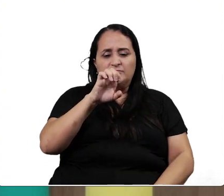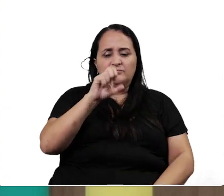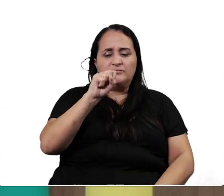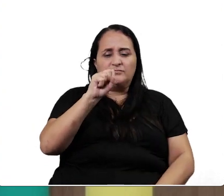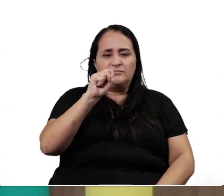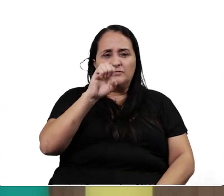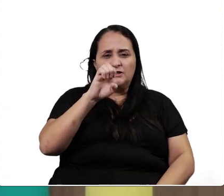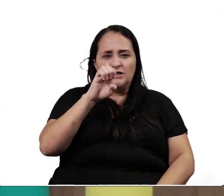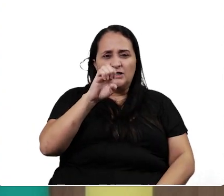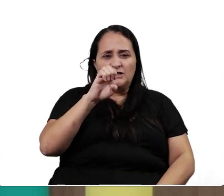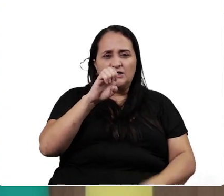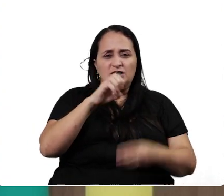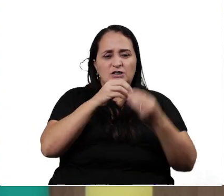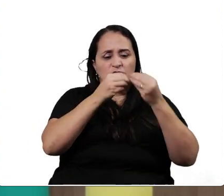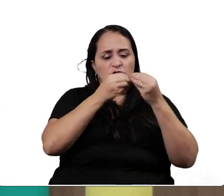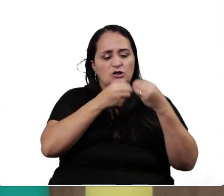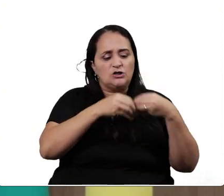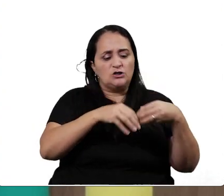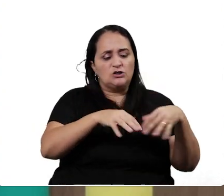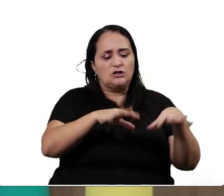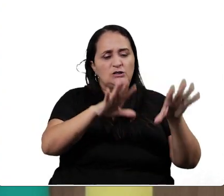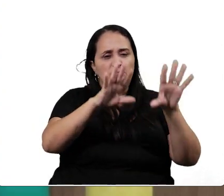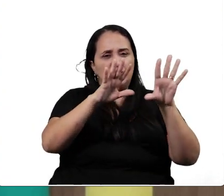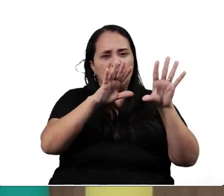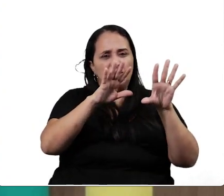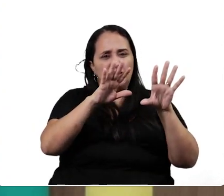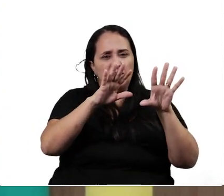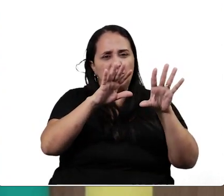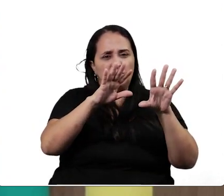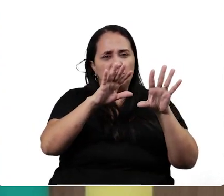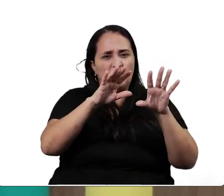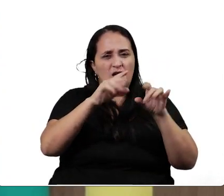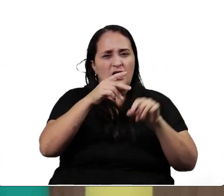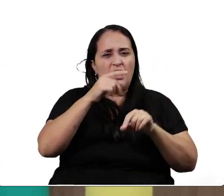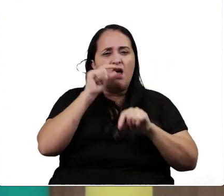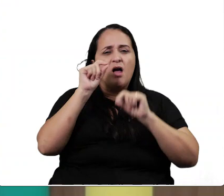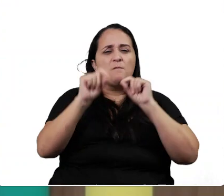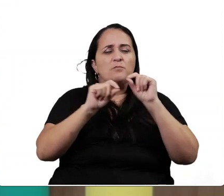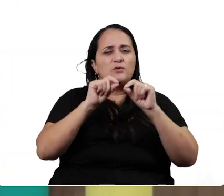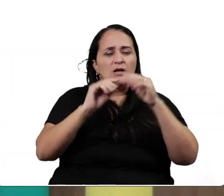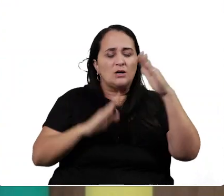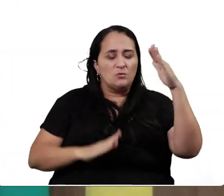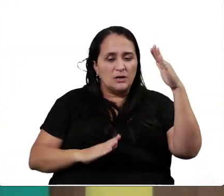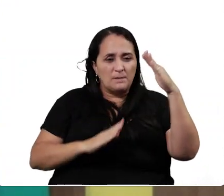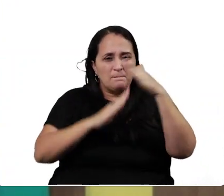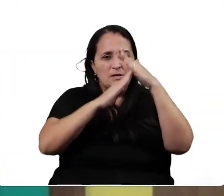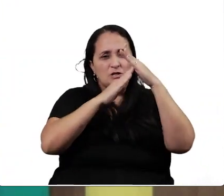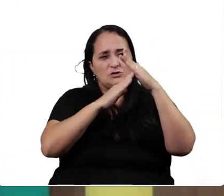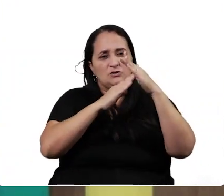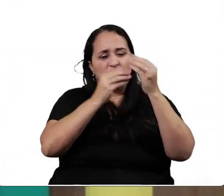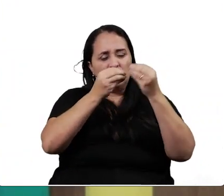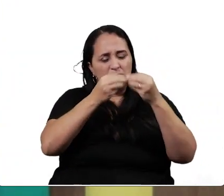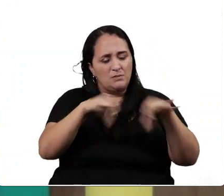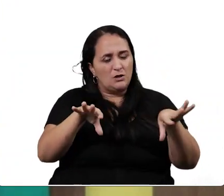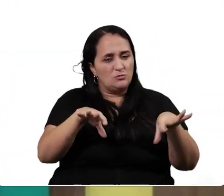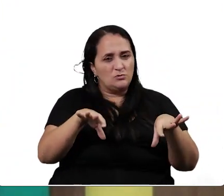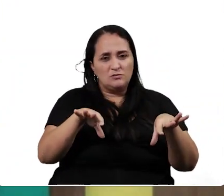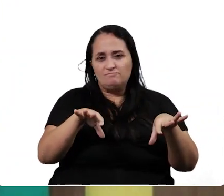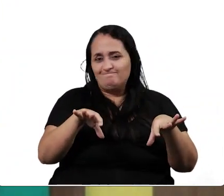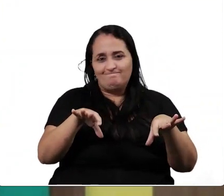Jesse tinha desperdiçado os seus 2 primeiros saltos. Por quê? Porque ele passou do limite. Ele